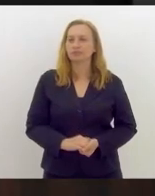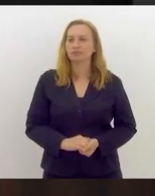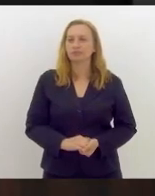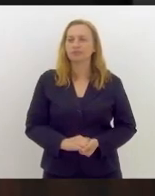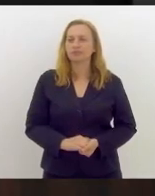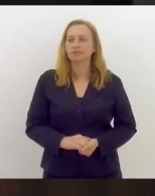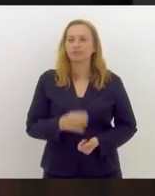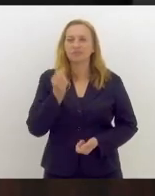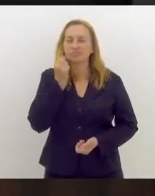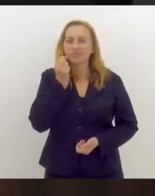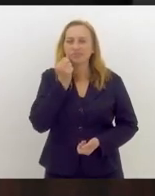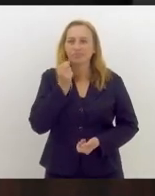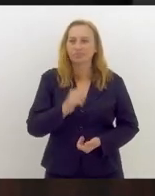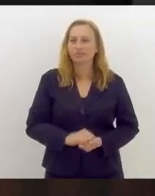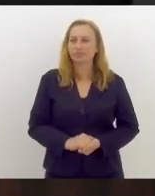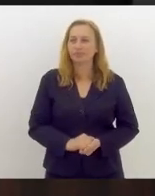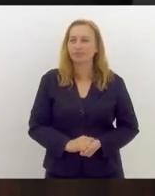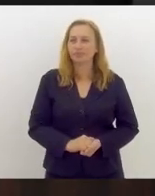Ratinho